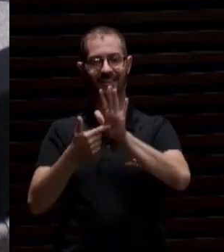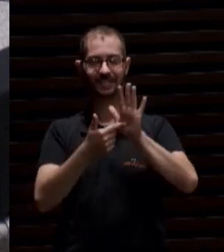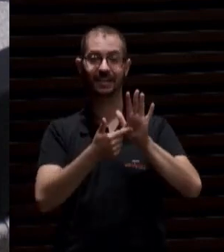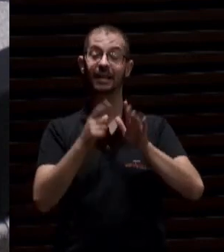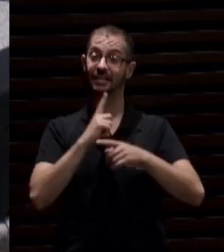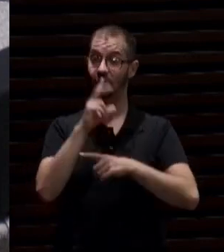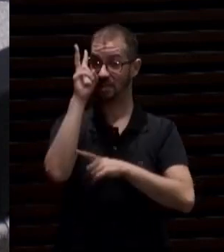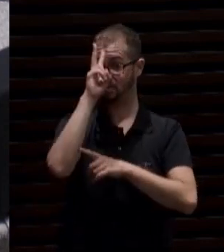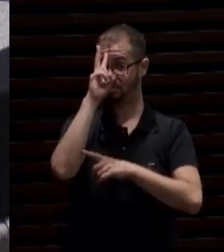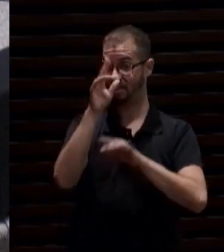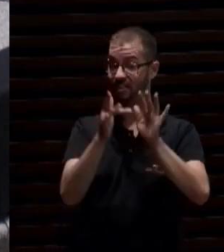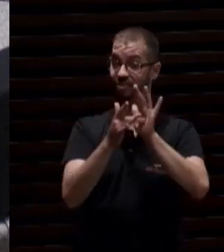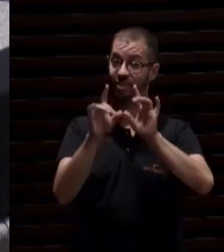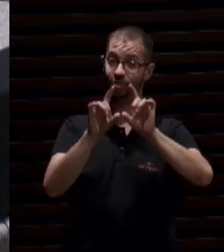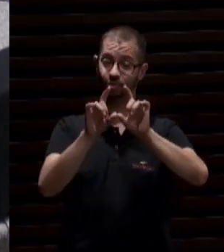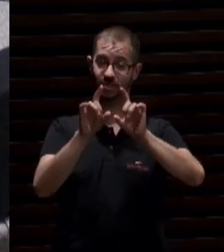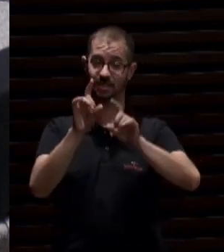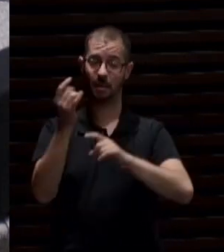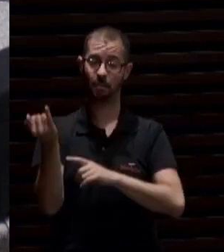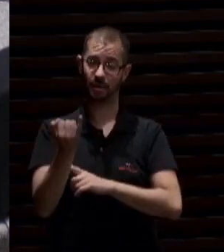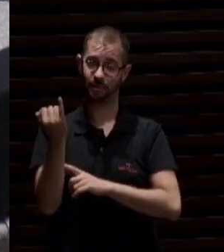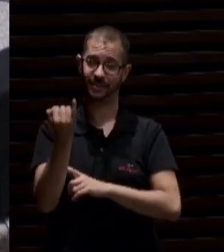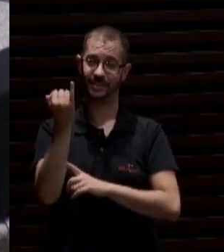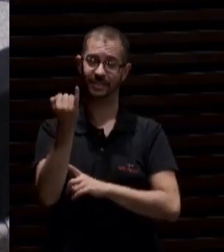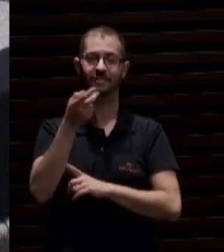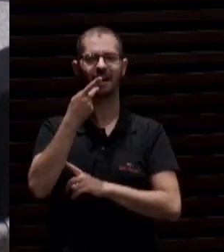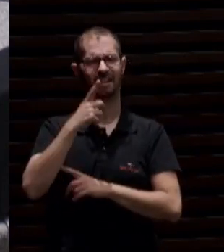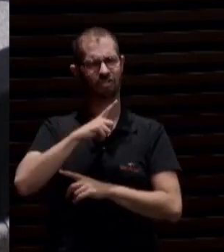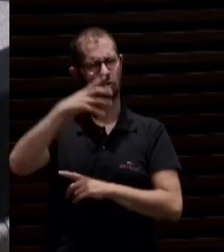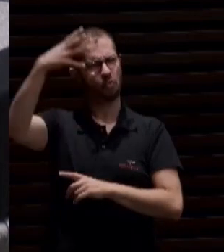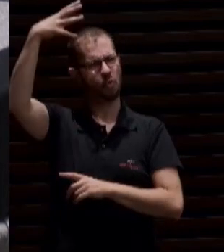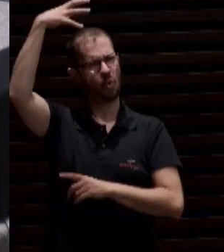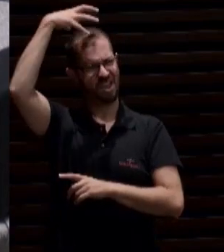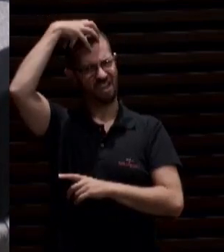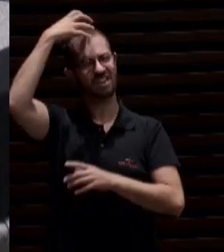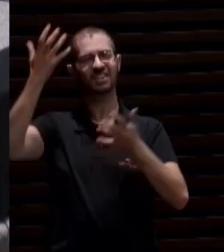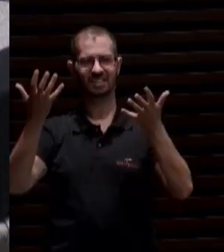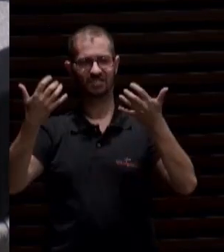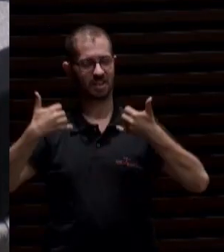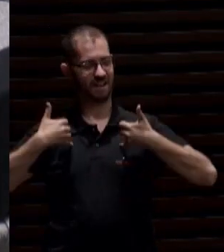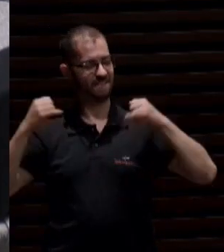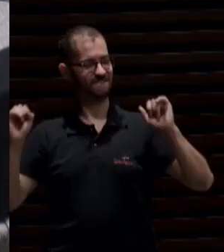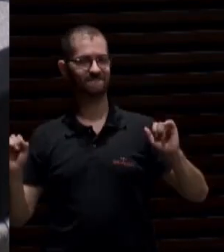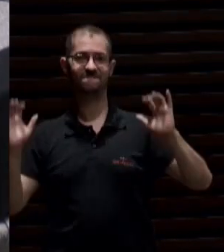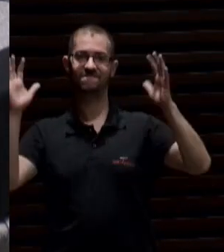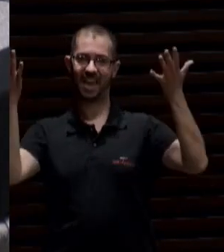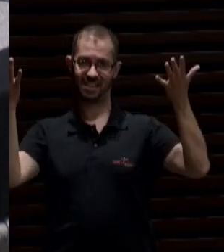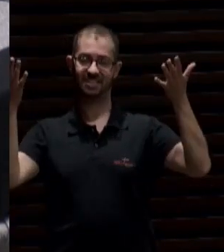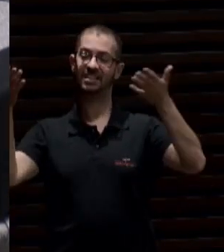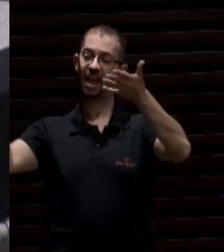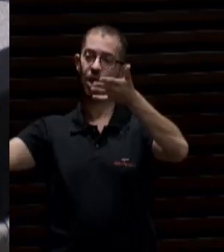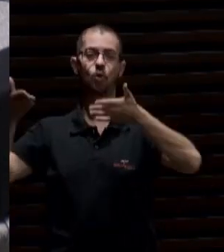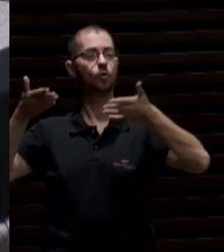de Jesus muito interessante. Ele fala que um grande rei, ele quis dar uma festa e ele convidou as pessoas